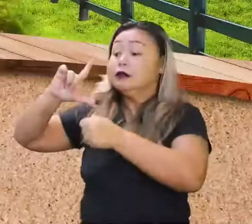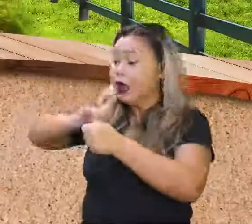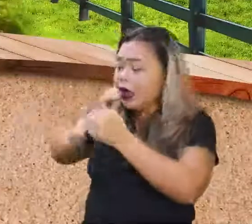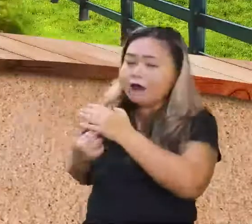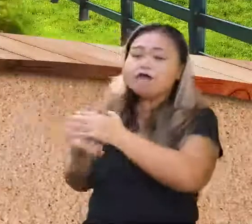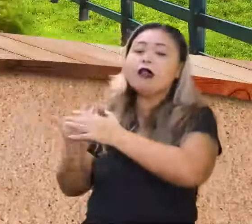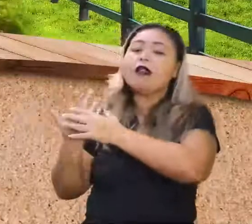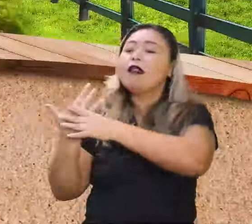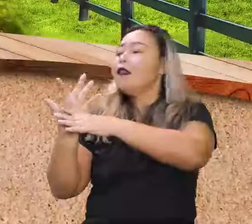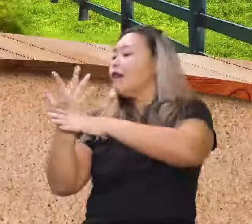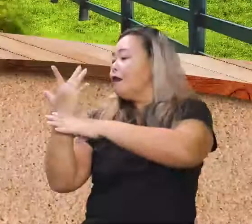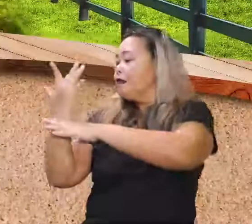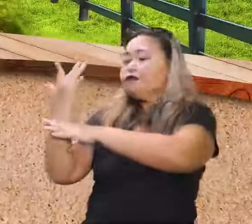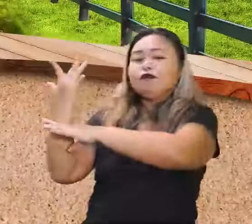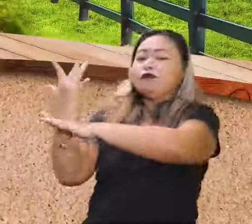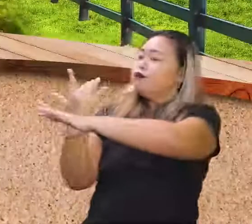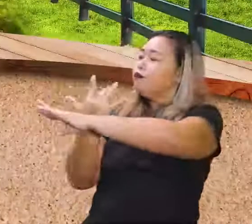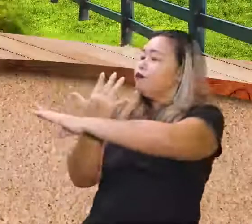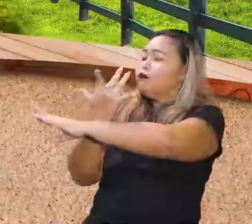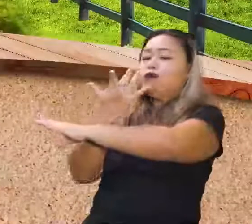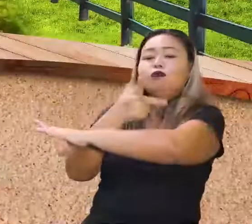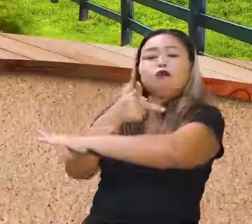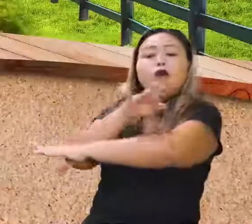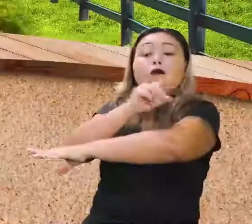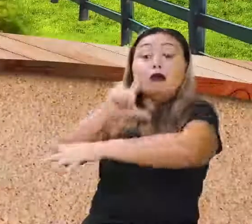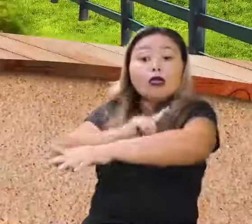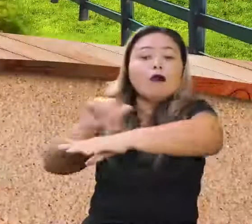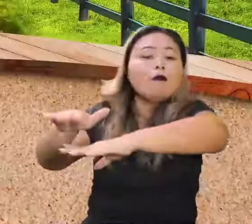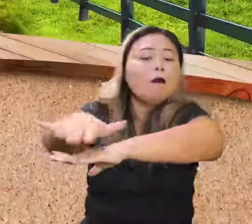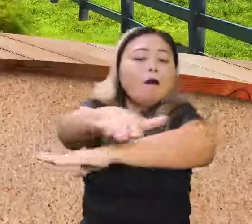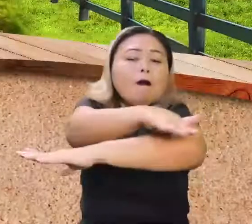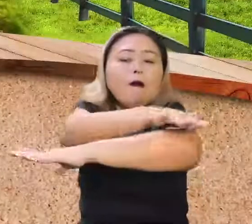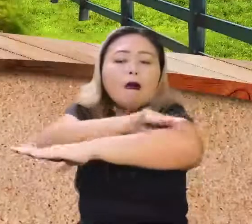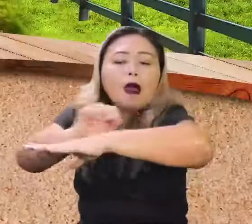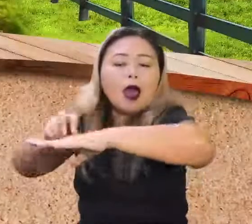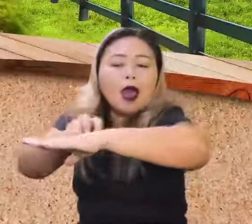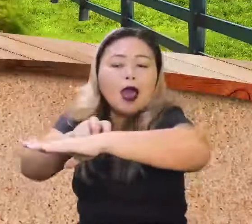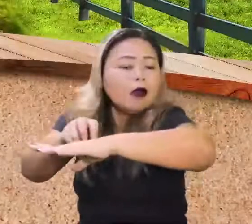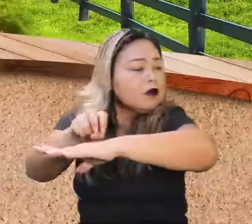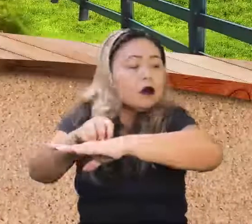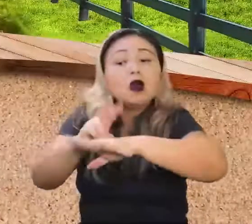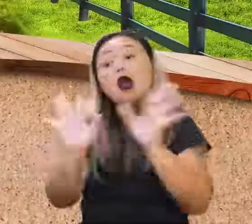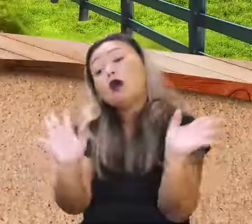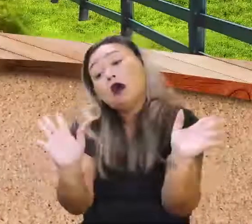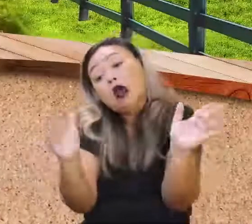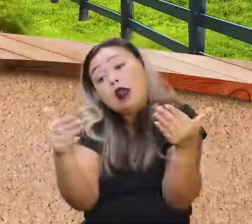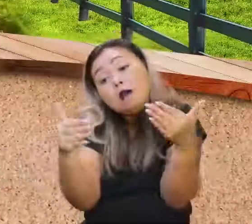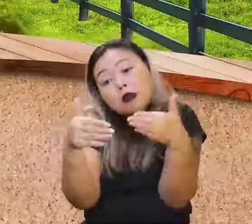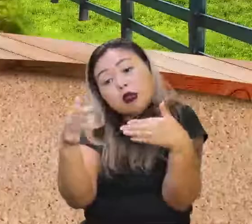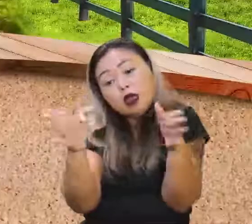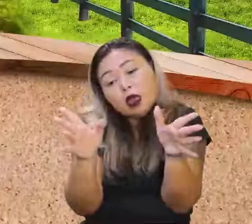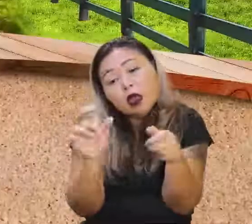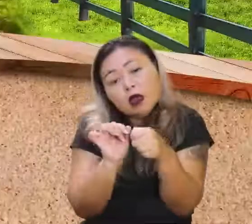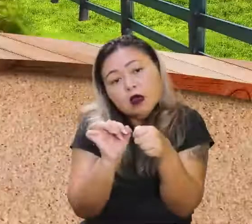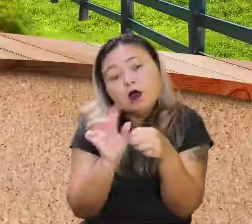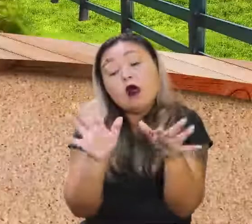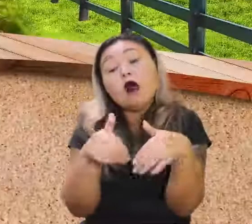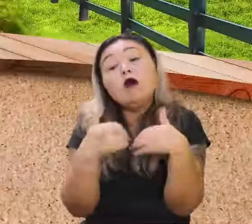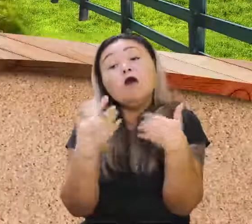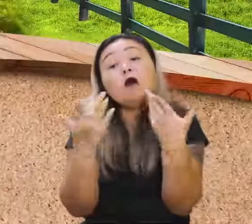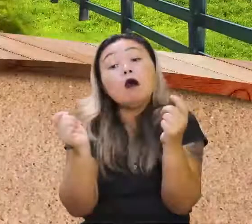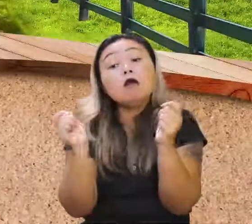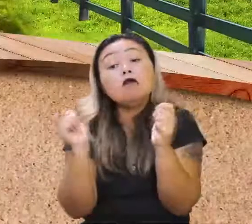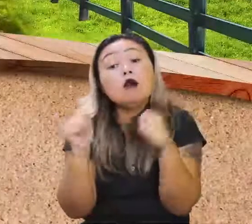você produza o pasto, ou então, se a área é pequena, que você possa produzir pelo